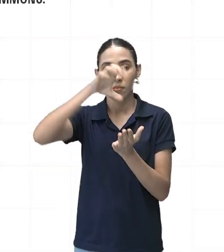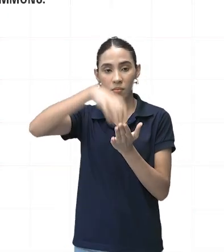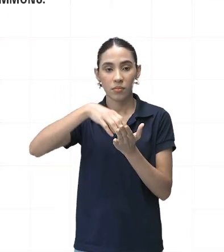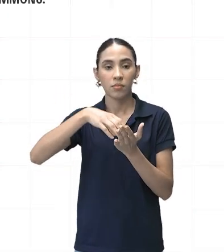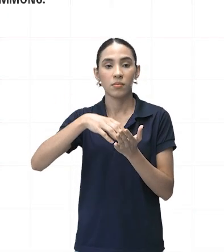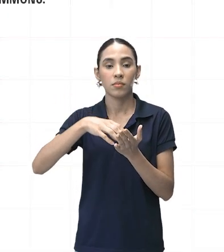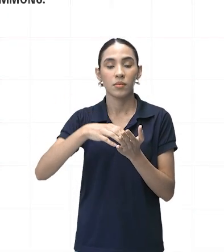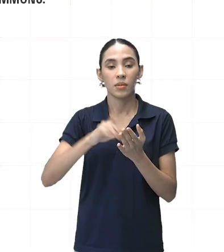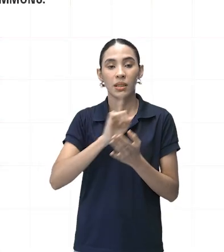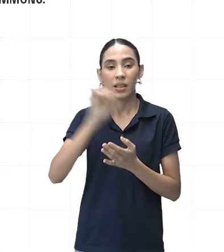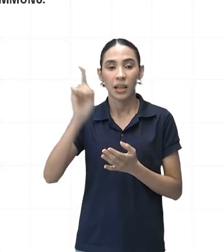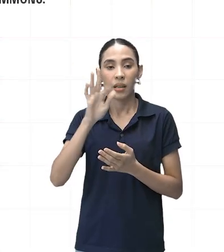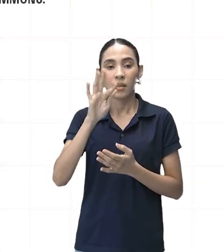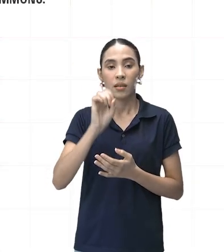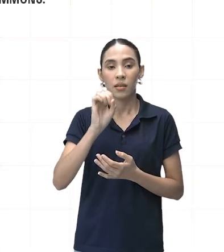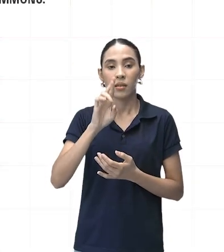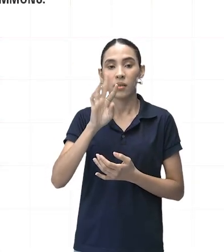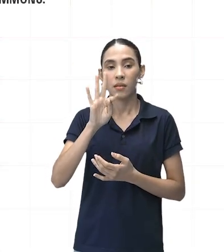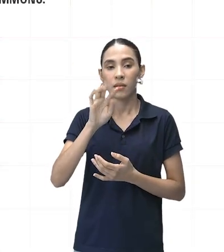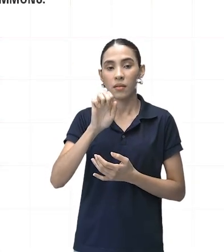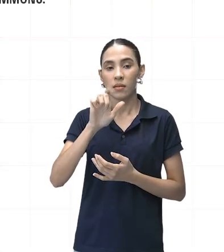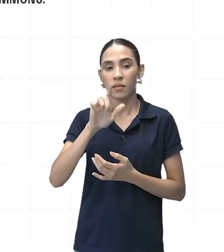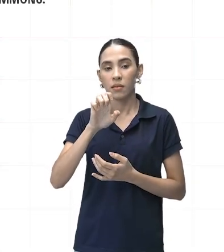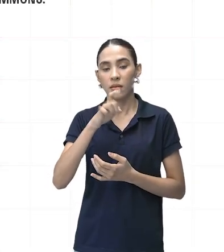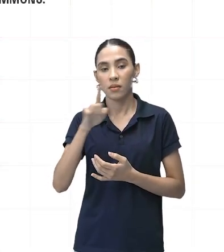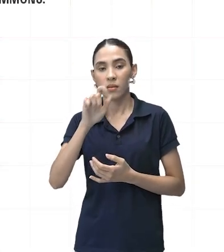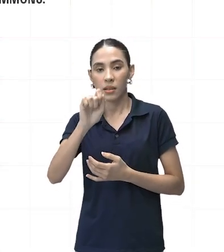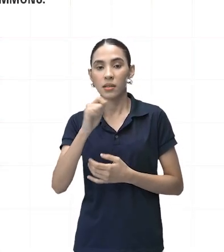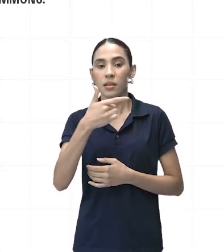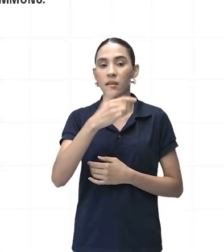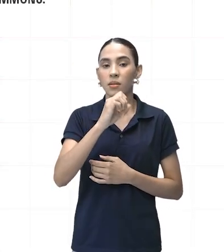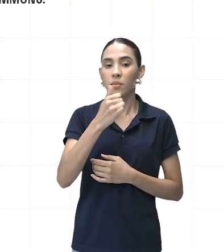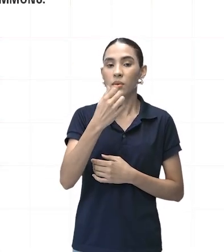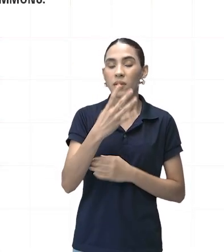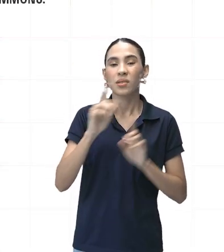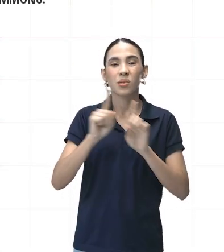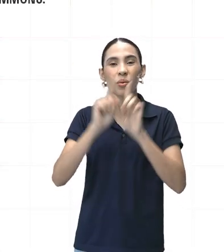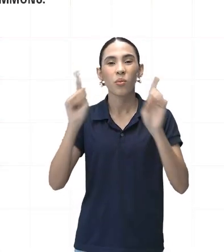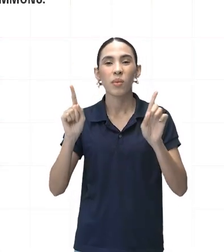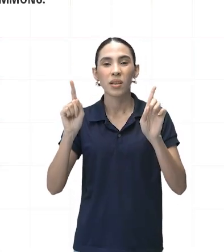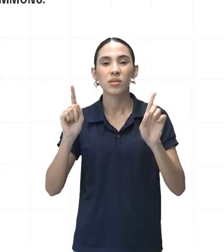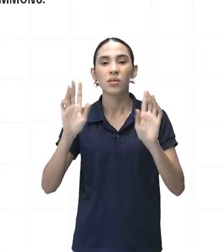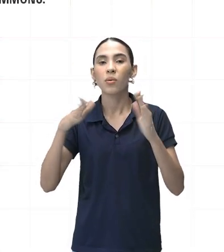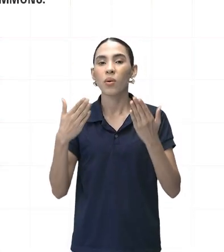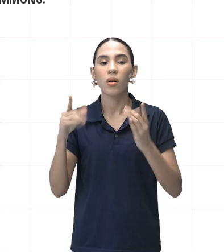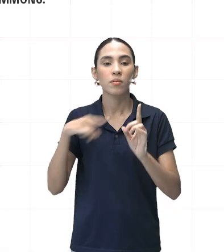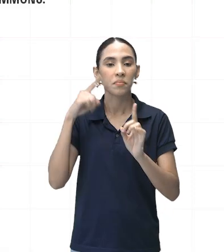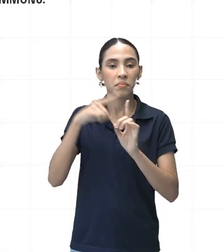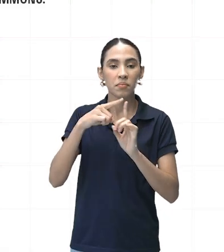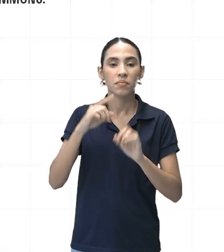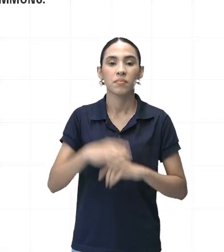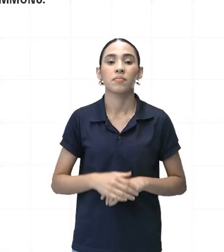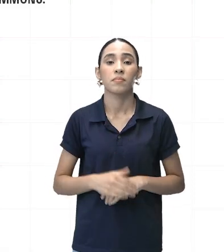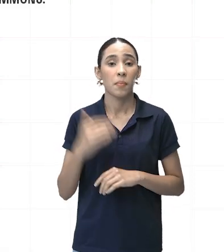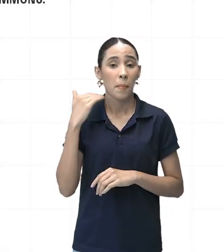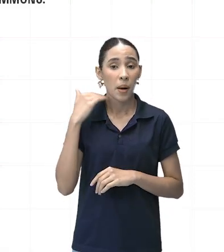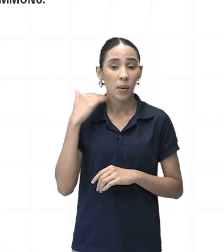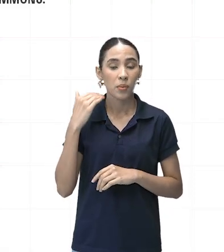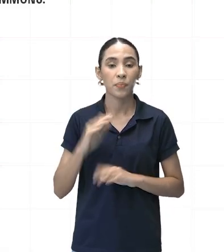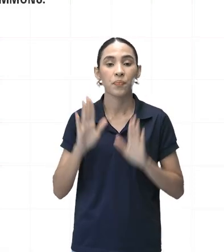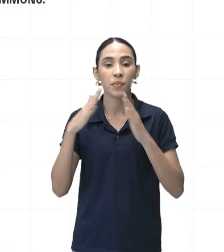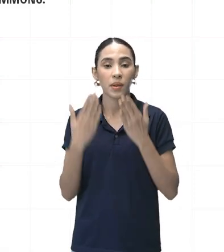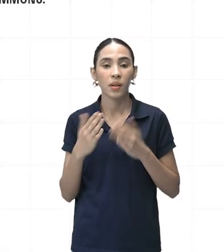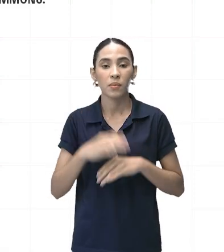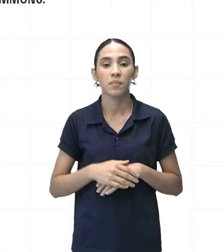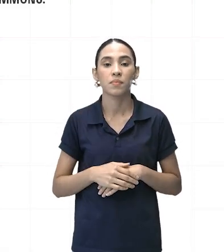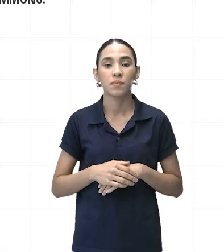de Fortaleza, no Brasil, em 2014. Agora, qual vai ser o principal objetivo desse banco? Olha só, prestem atenção.